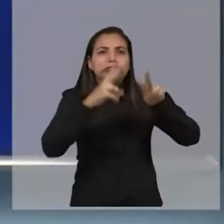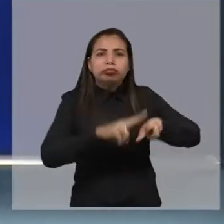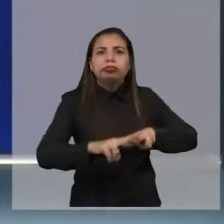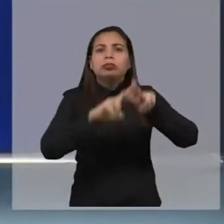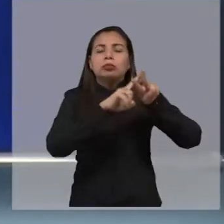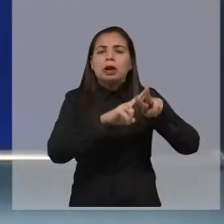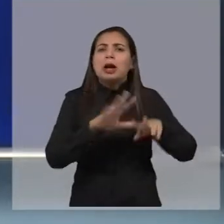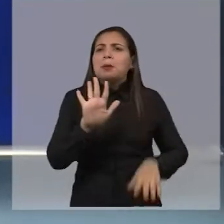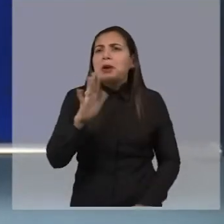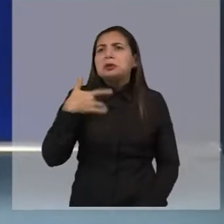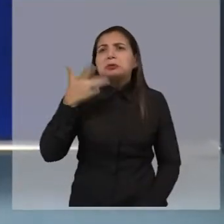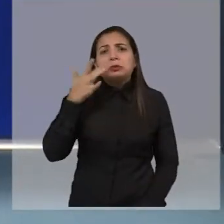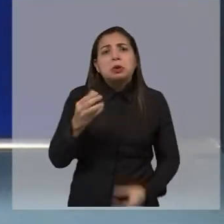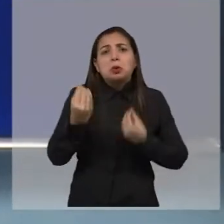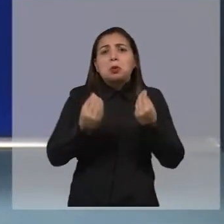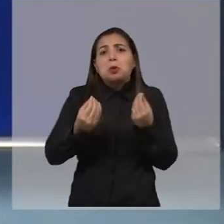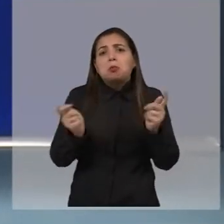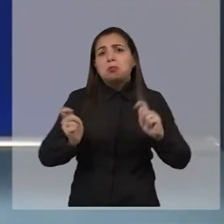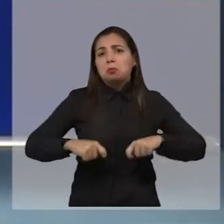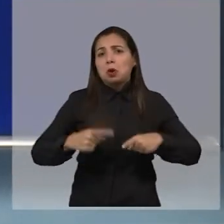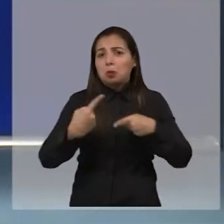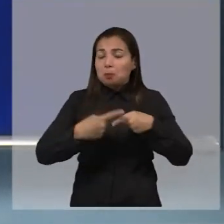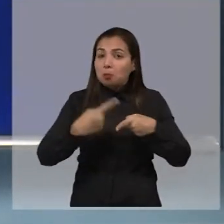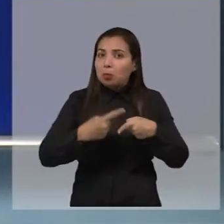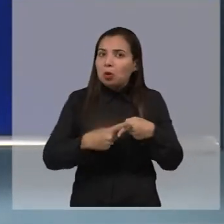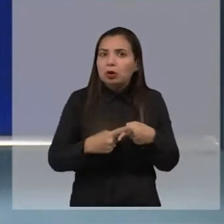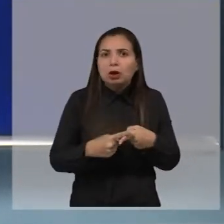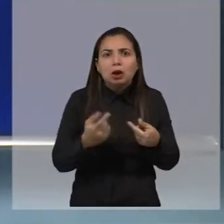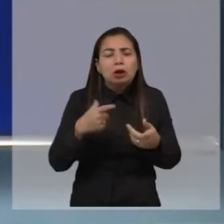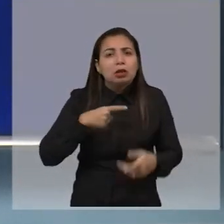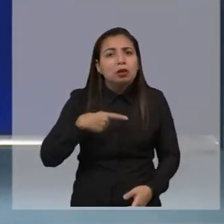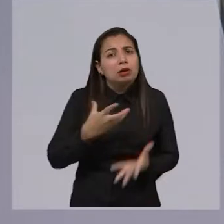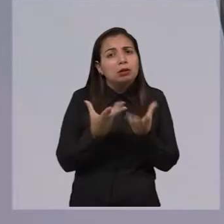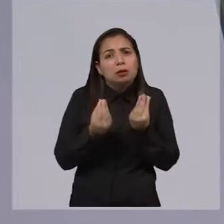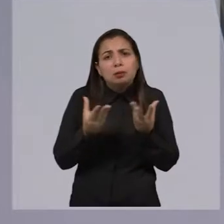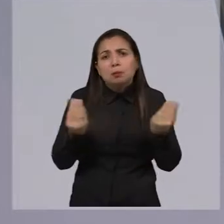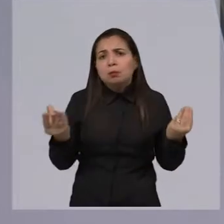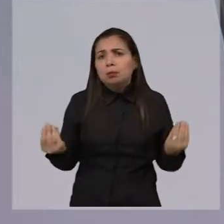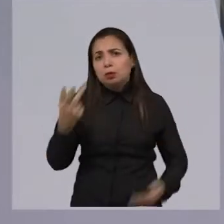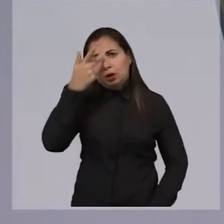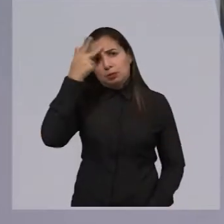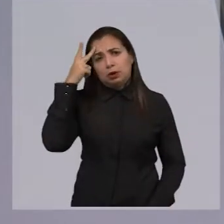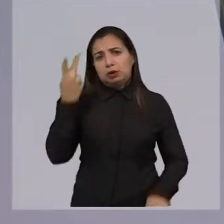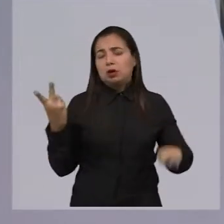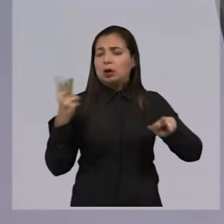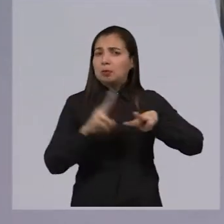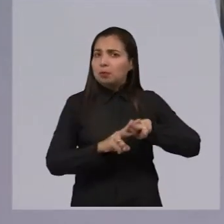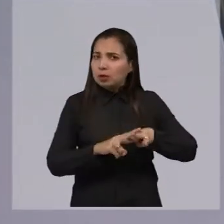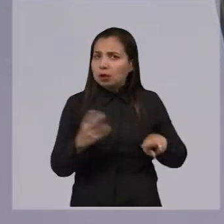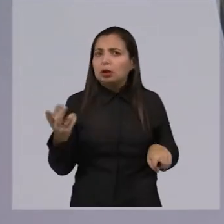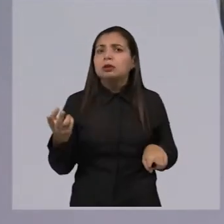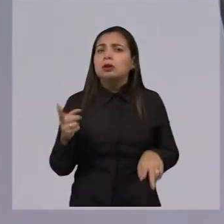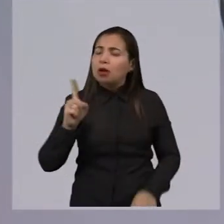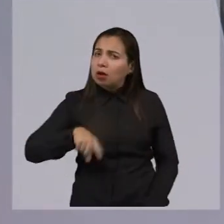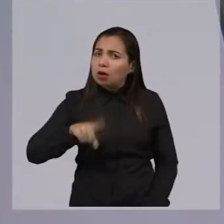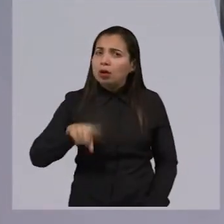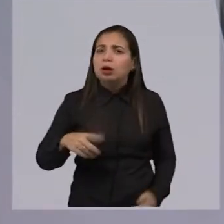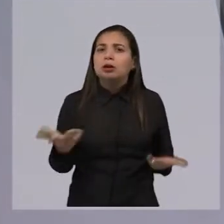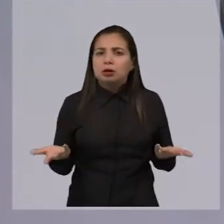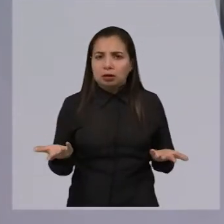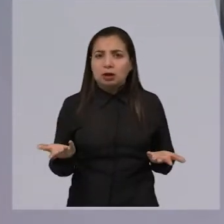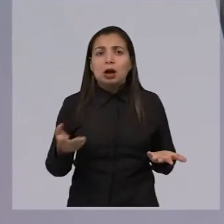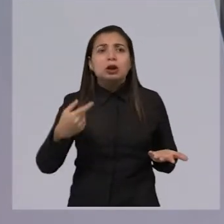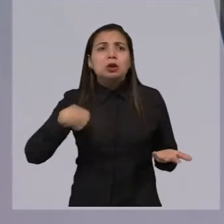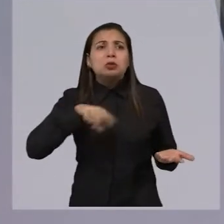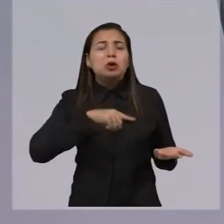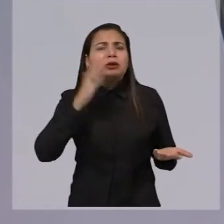ser possível, porque a população, né, carcerária já é imensa e a delinquência continua. Então,